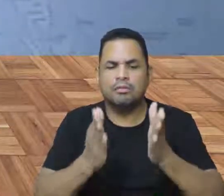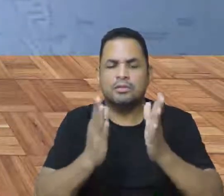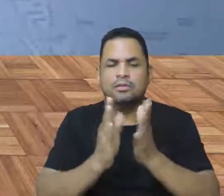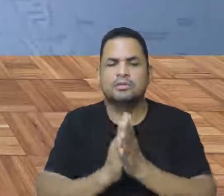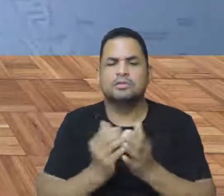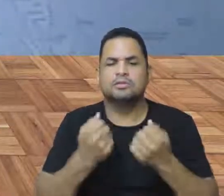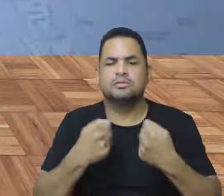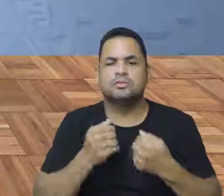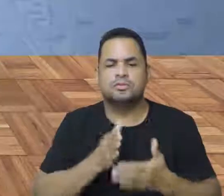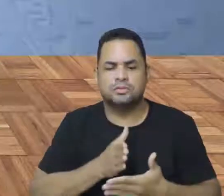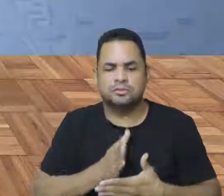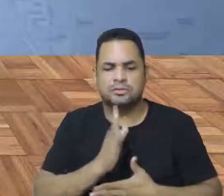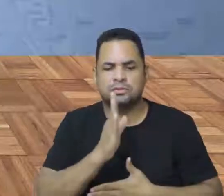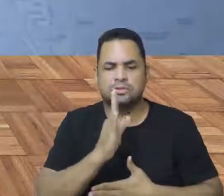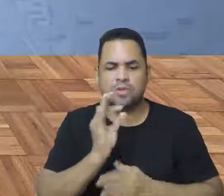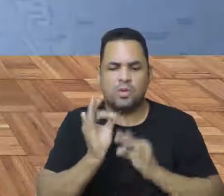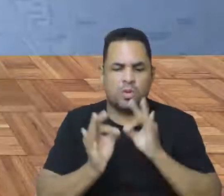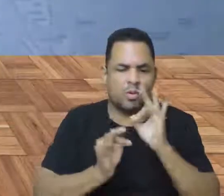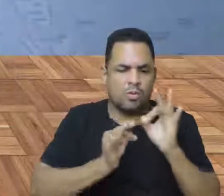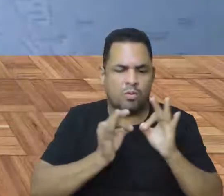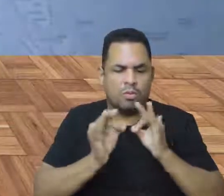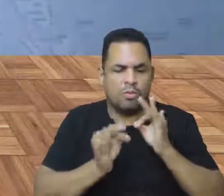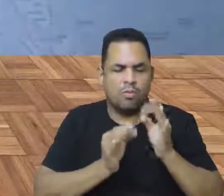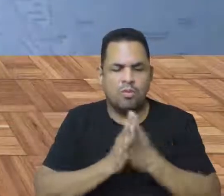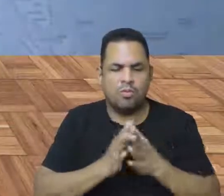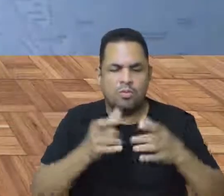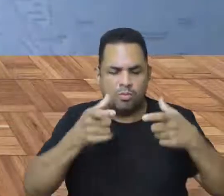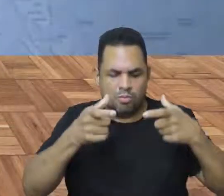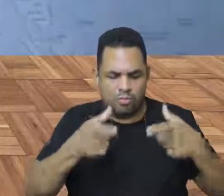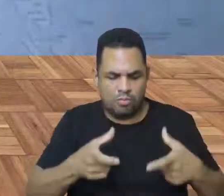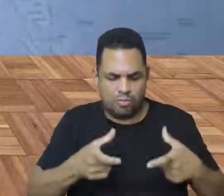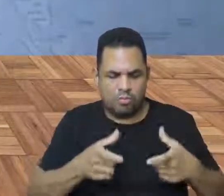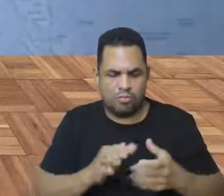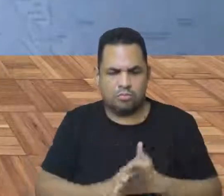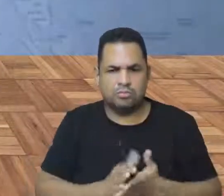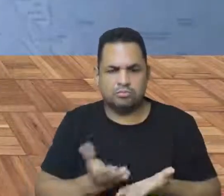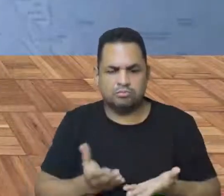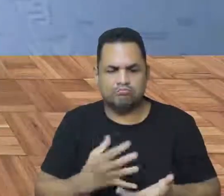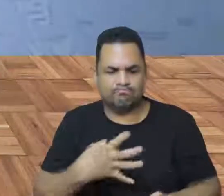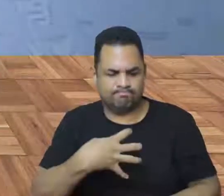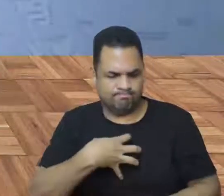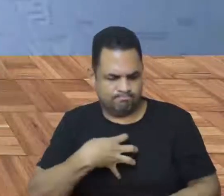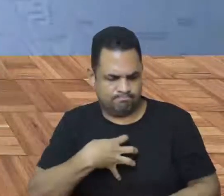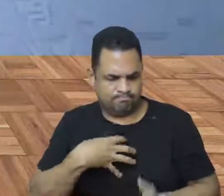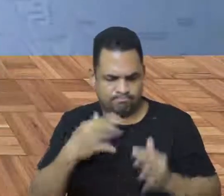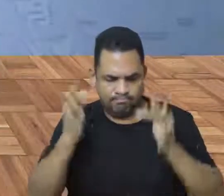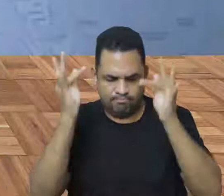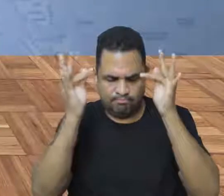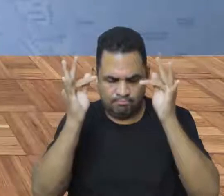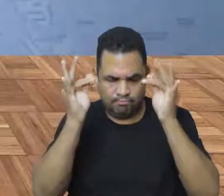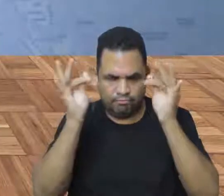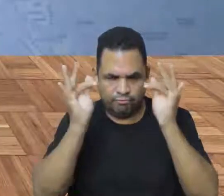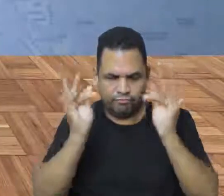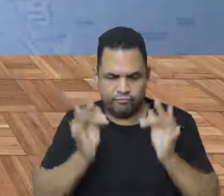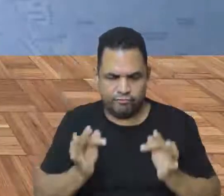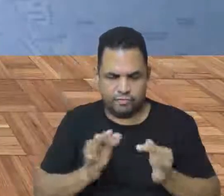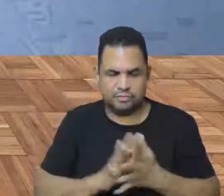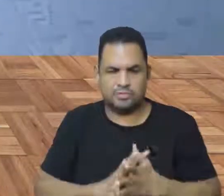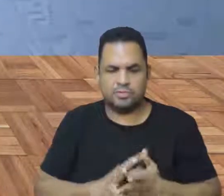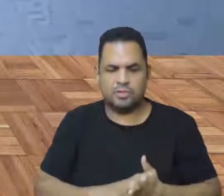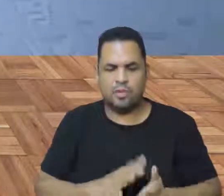seguir, construindo um lugar onde vocês se sintam felizes com um